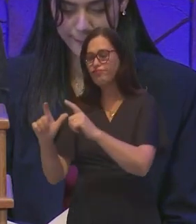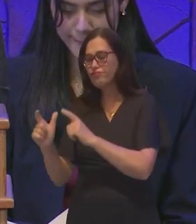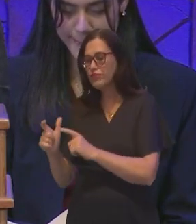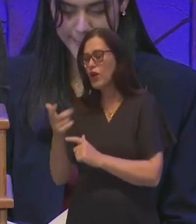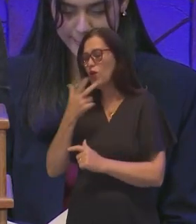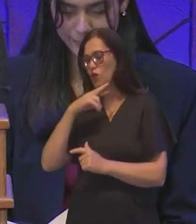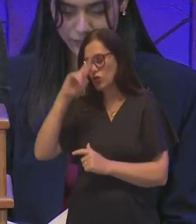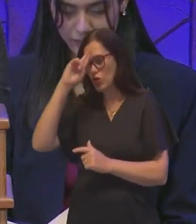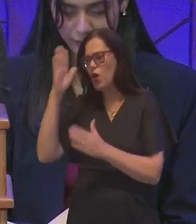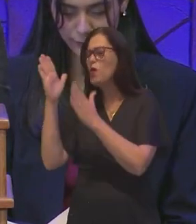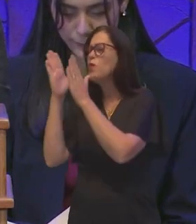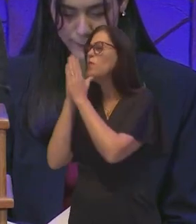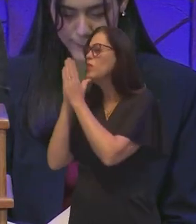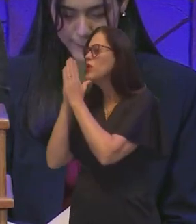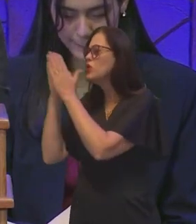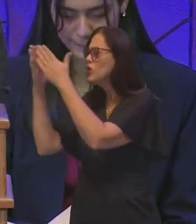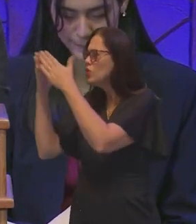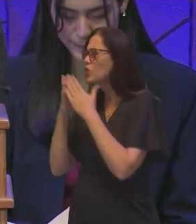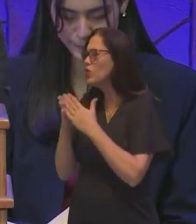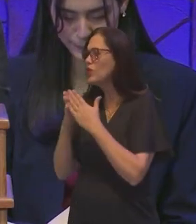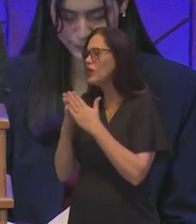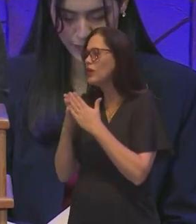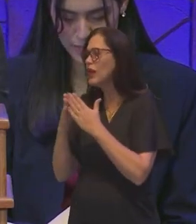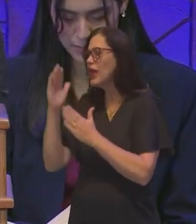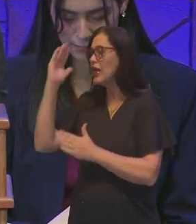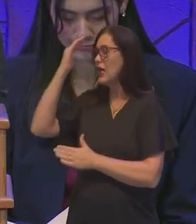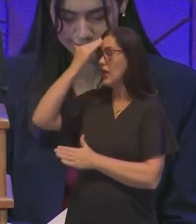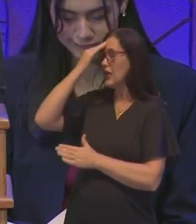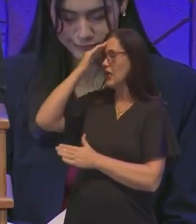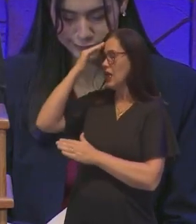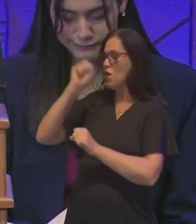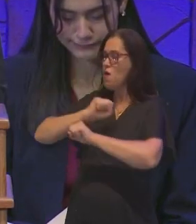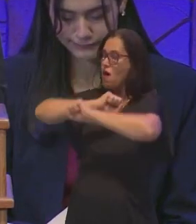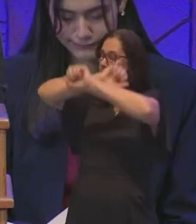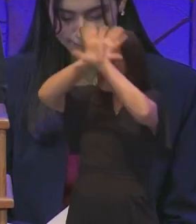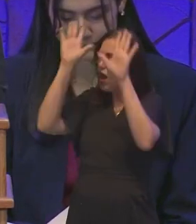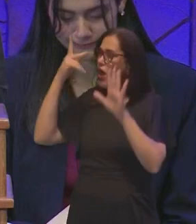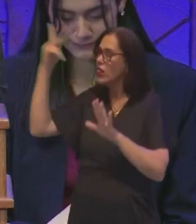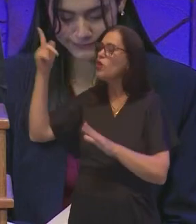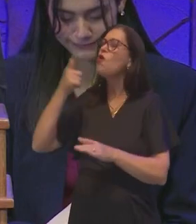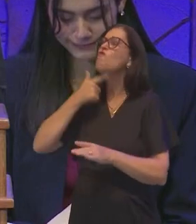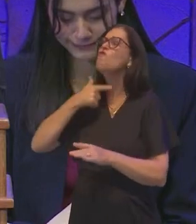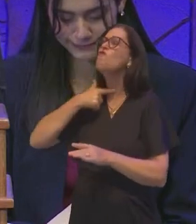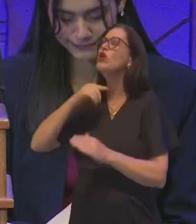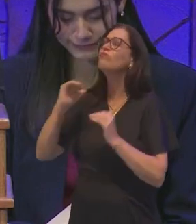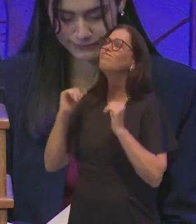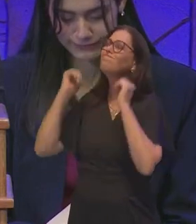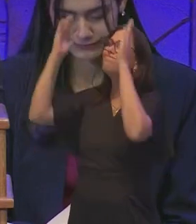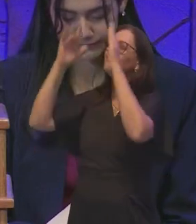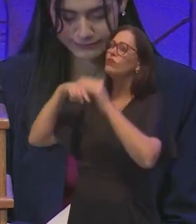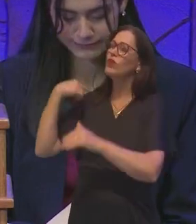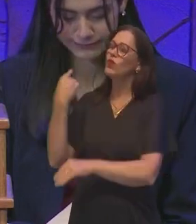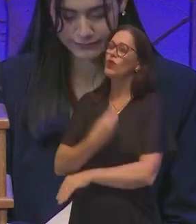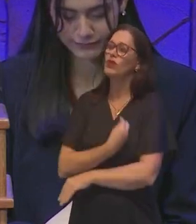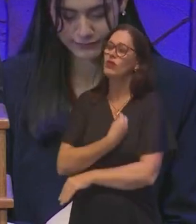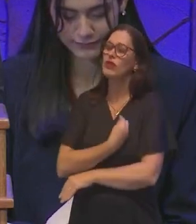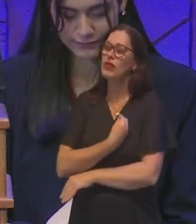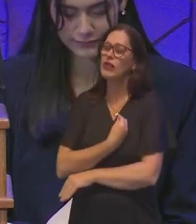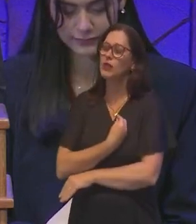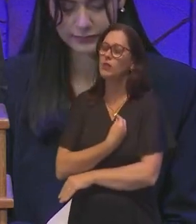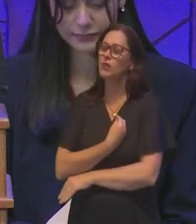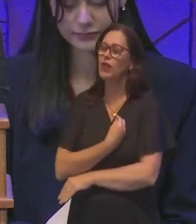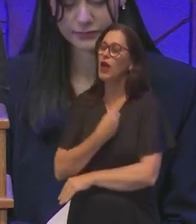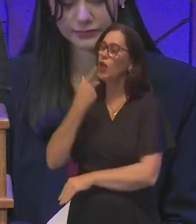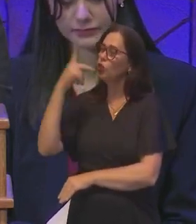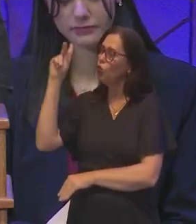Senhor, pedimos que haja o entendimento pleno da Tua vontade soberana para as nossas vidas, para a